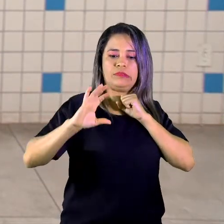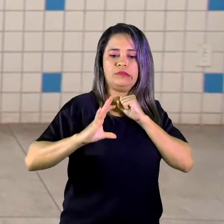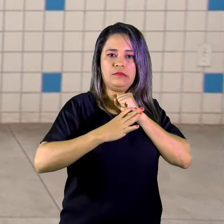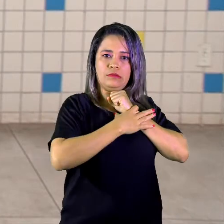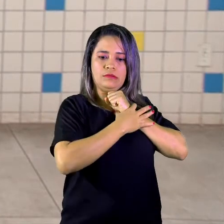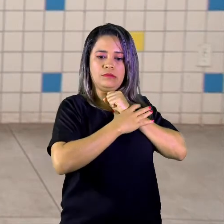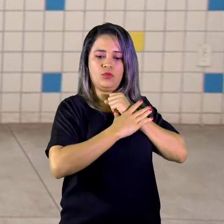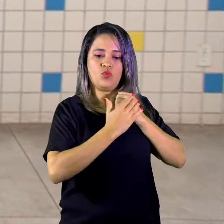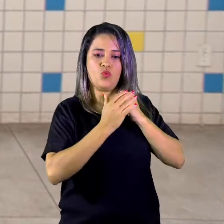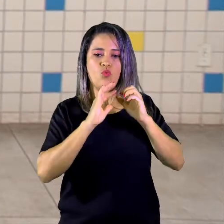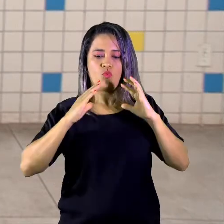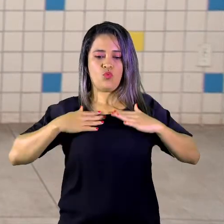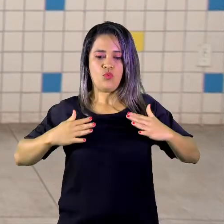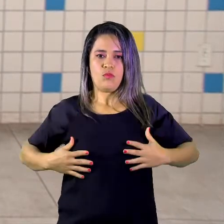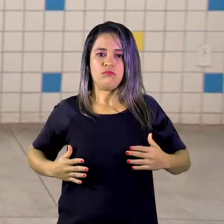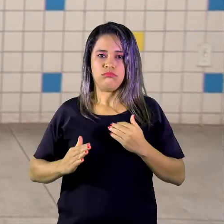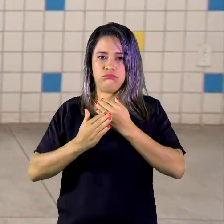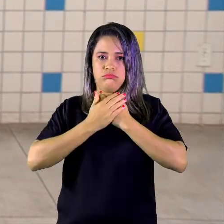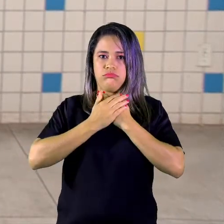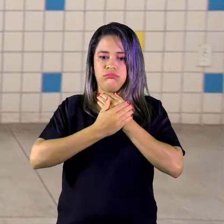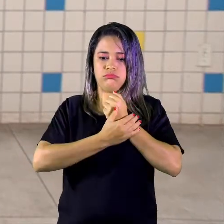de identificar e combater a